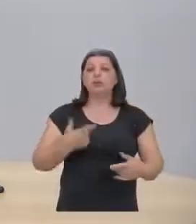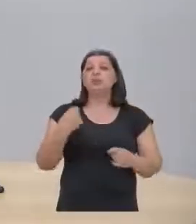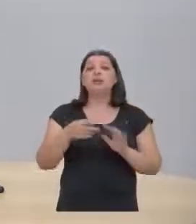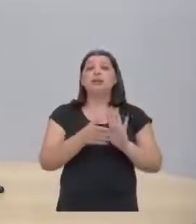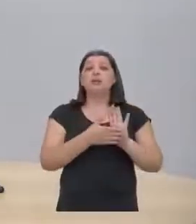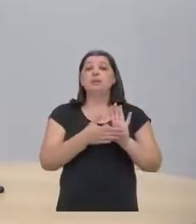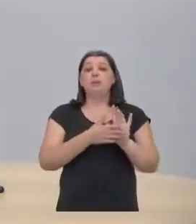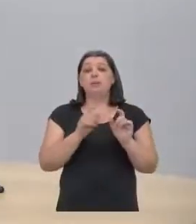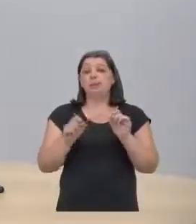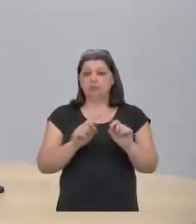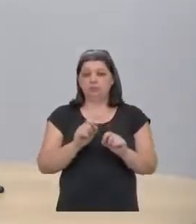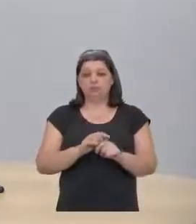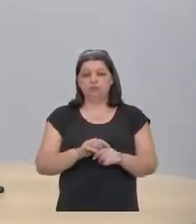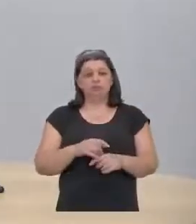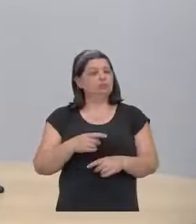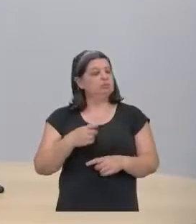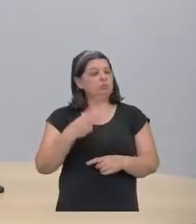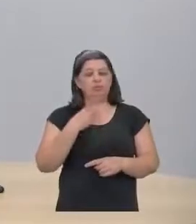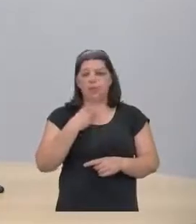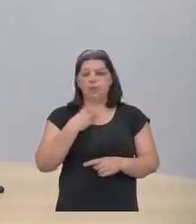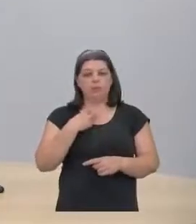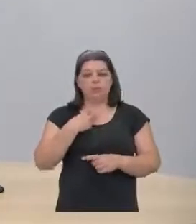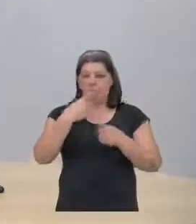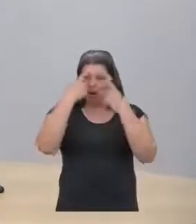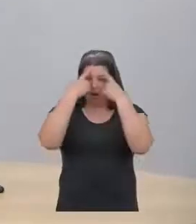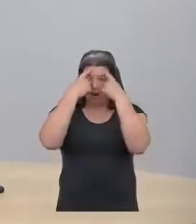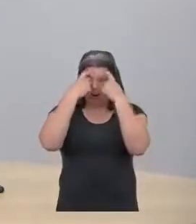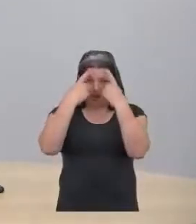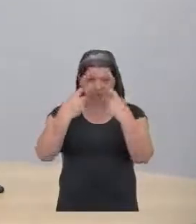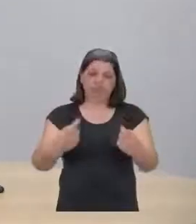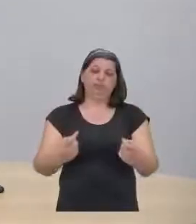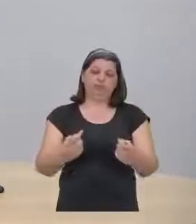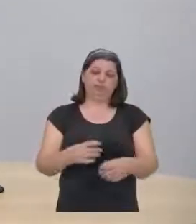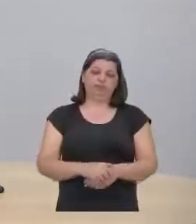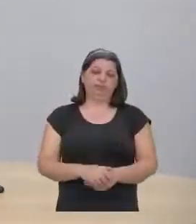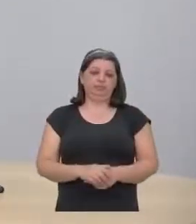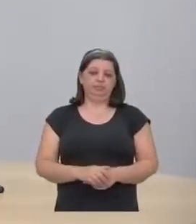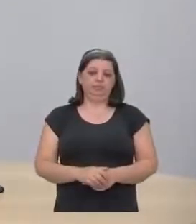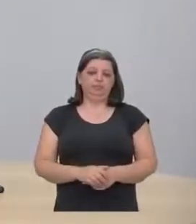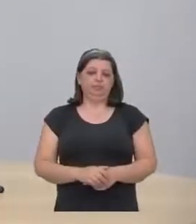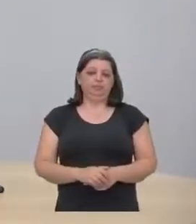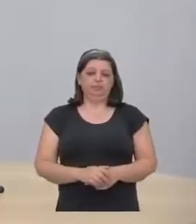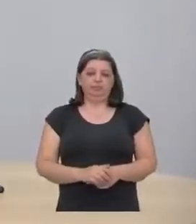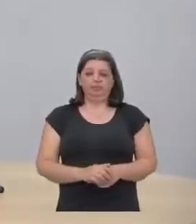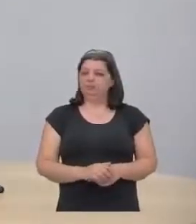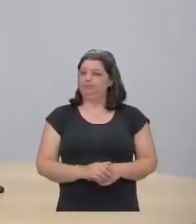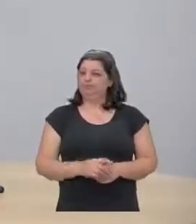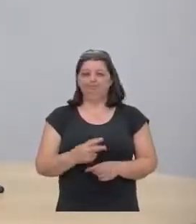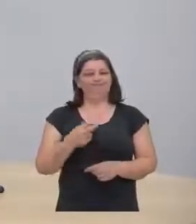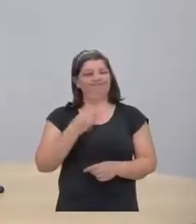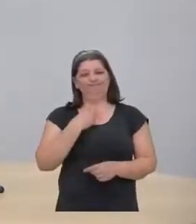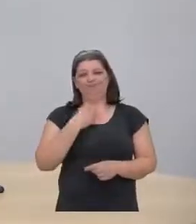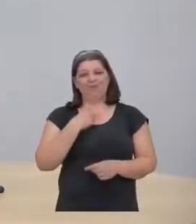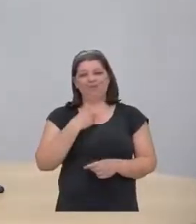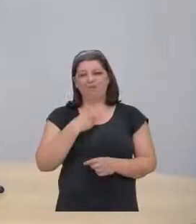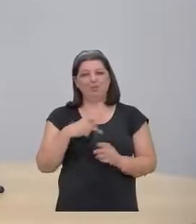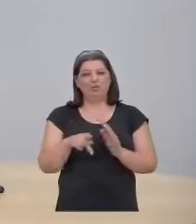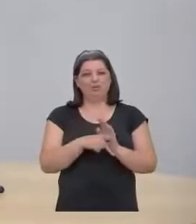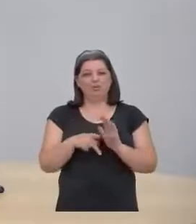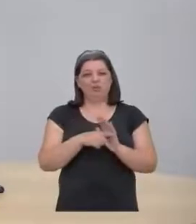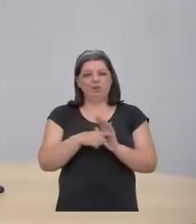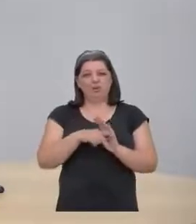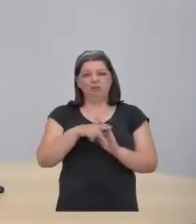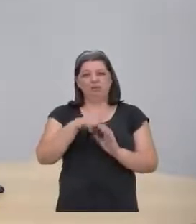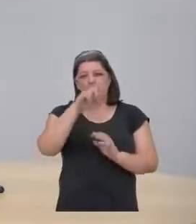de intervenção que não seja violenta. Porque se você tem uma maneira de resolver um problema de uma forma violenta, então você está criando um